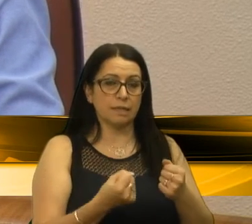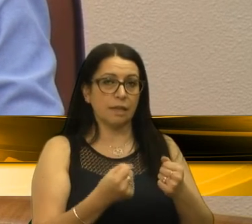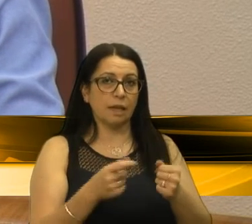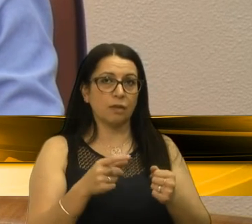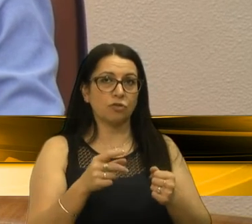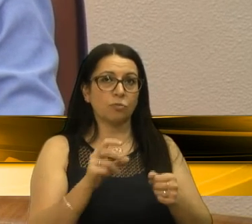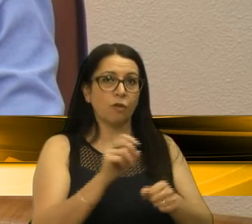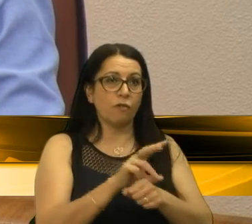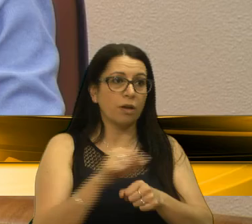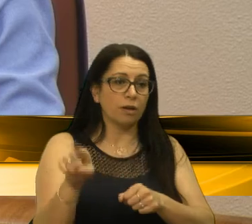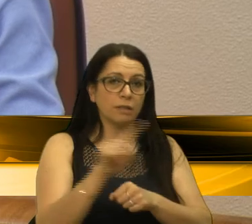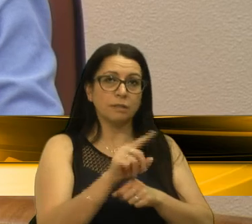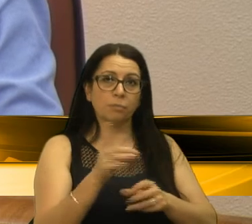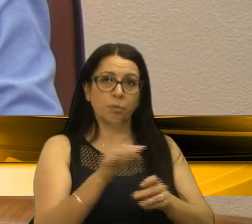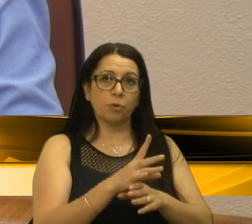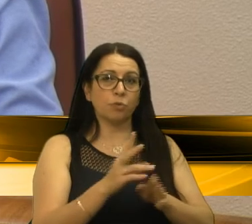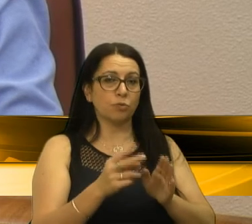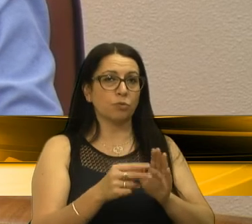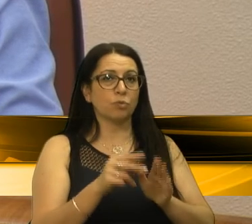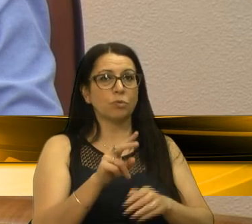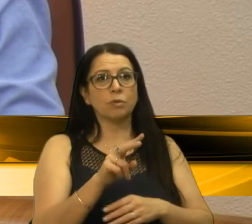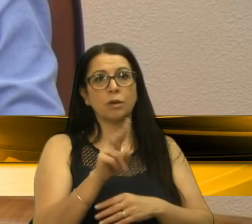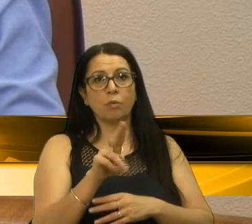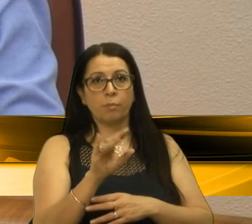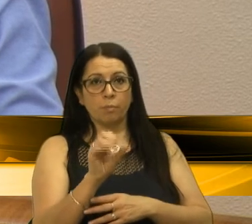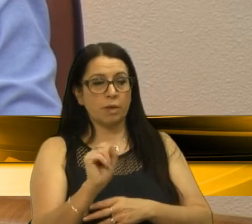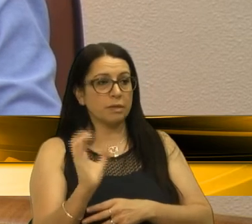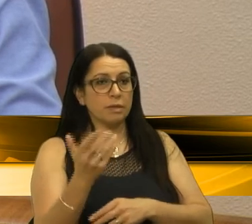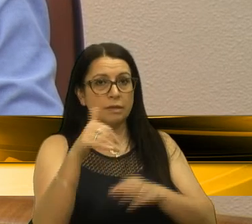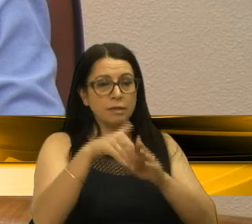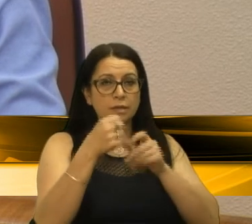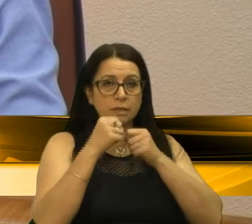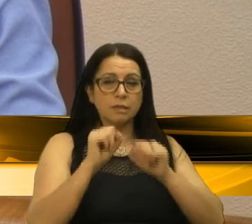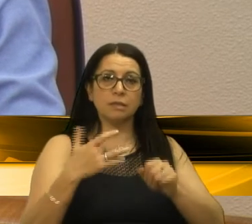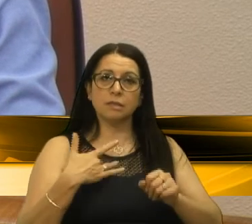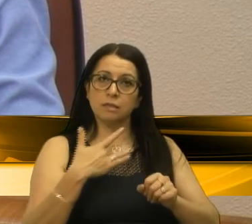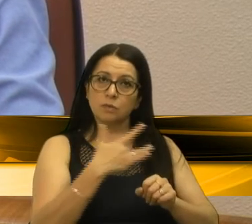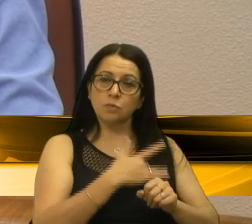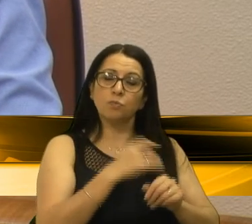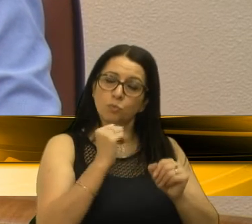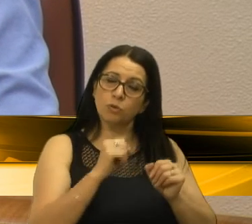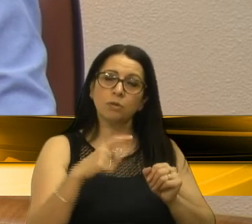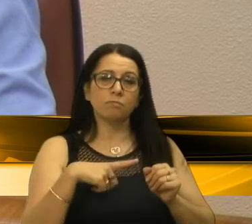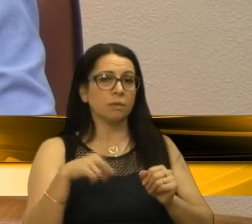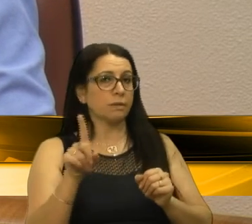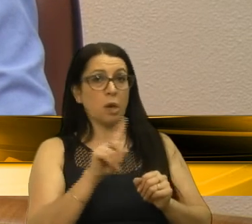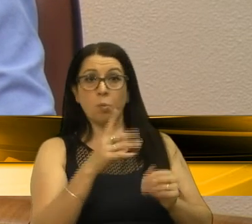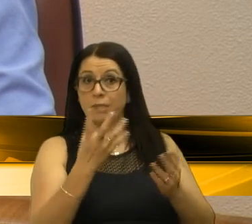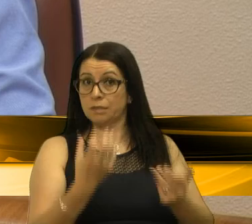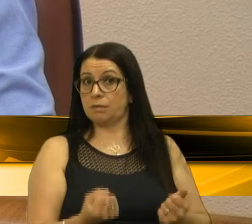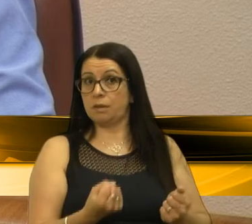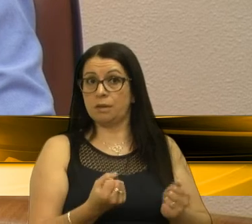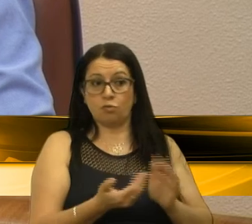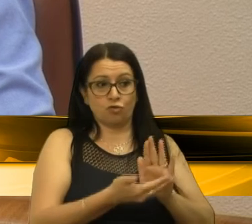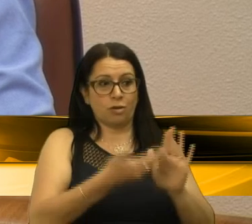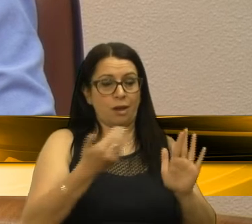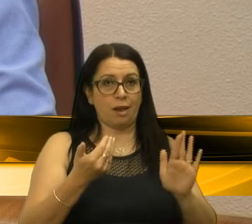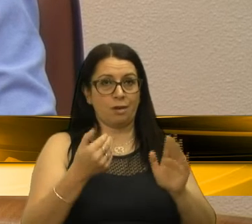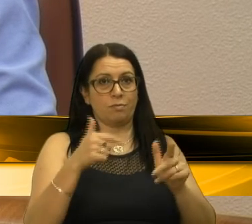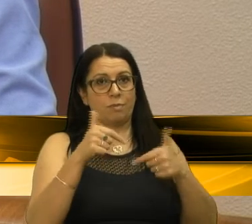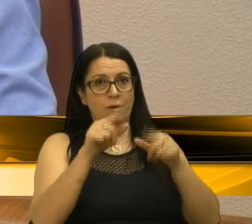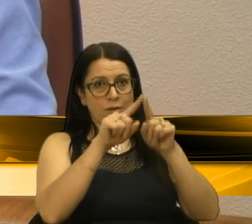entre as vagas disponíveis na atenção básica ou em outros lugares dentro da Secretaria da Saúde. Poderia ser não aceitar e se exonerar do serviço